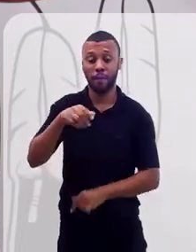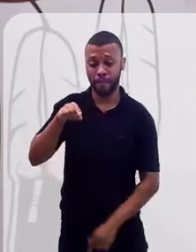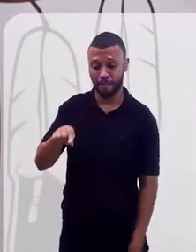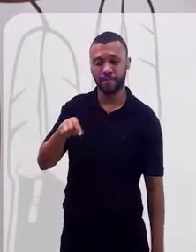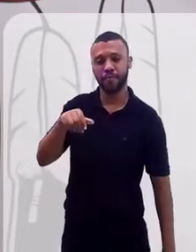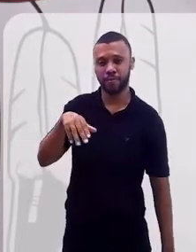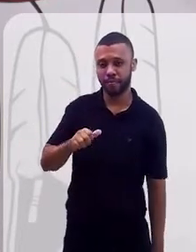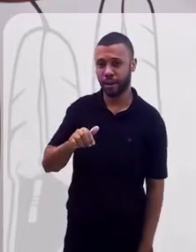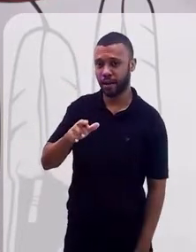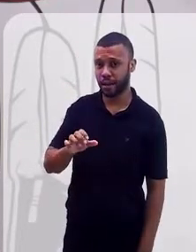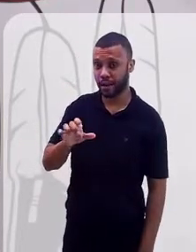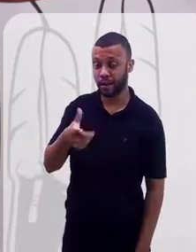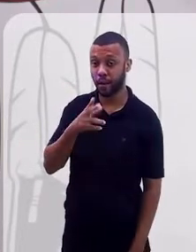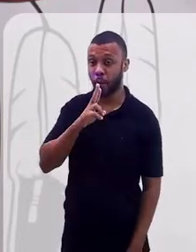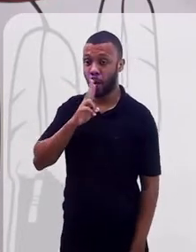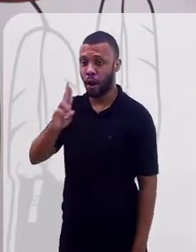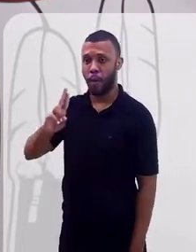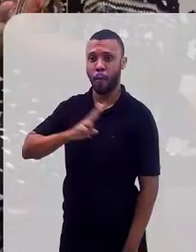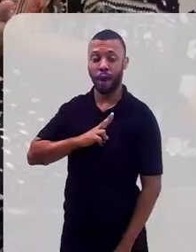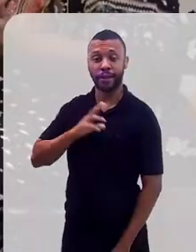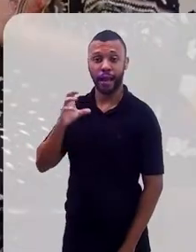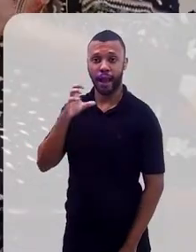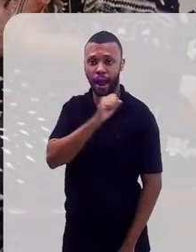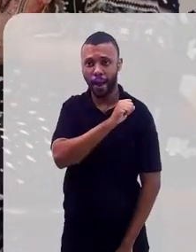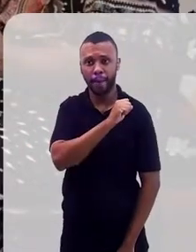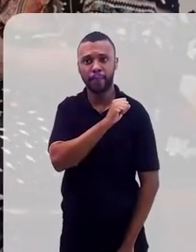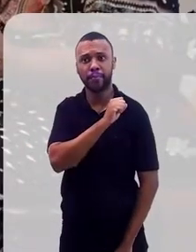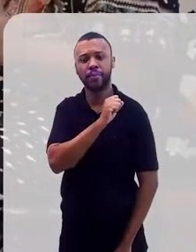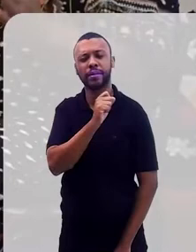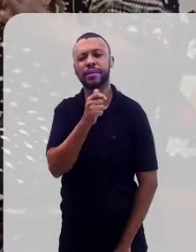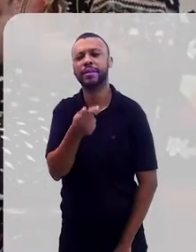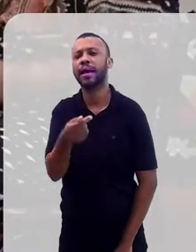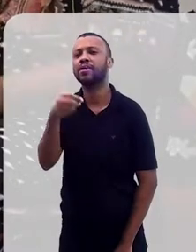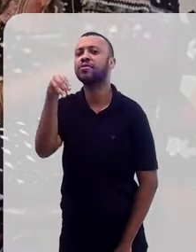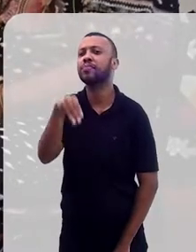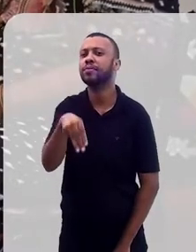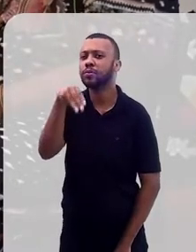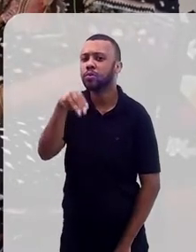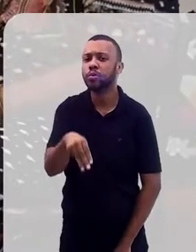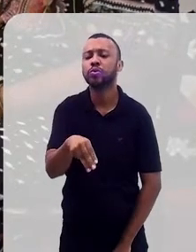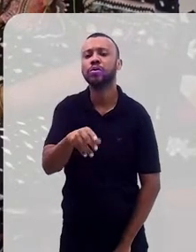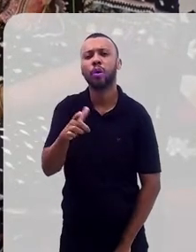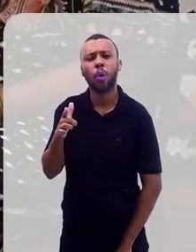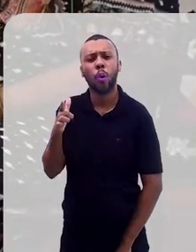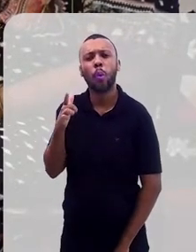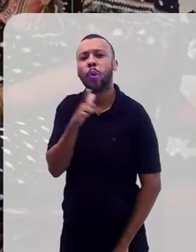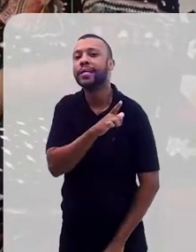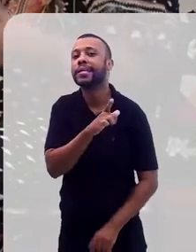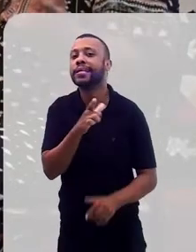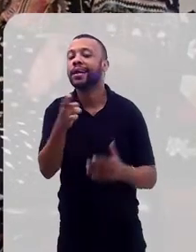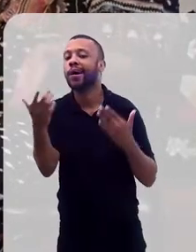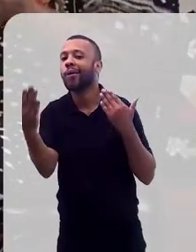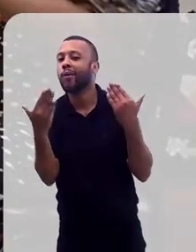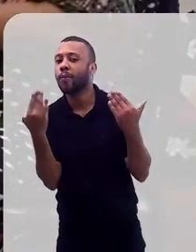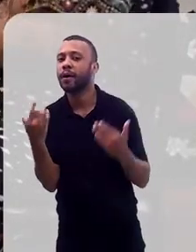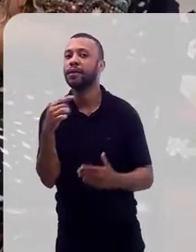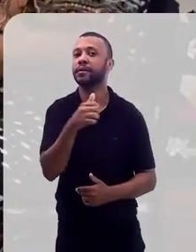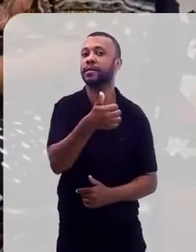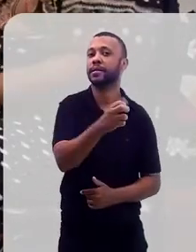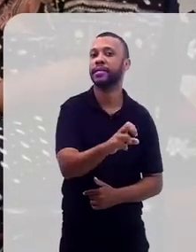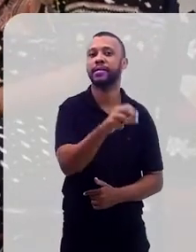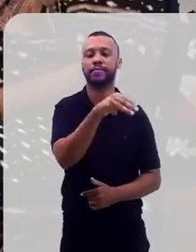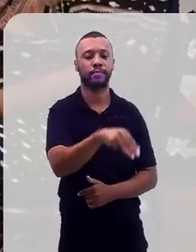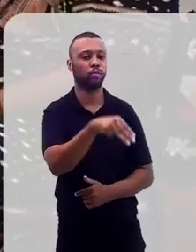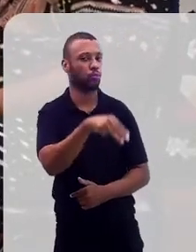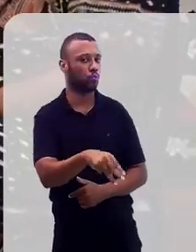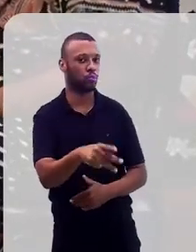é muito rápido. Eu quero uma resposta rápida, eu toco em 7 minutos, o que eu conseguiria em 15